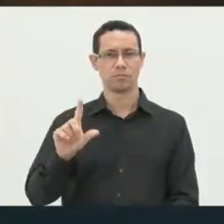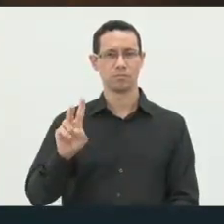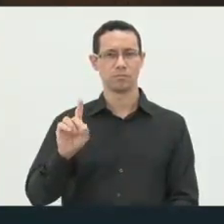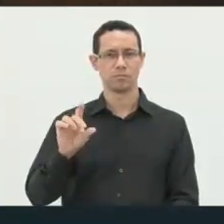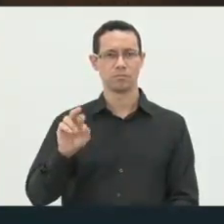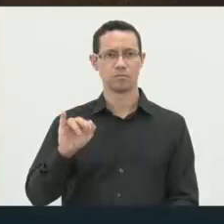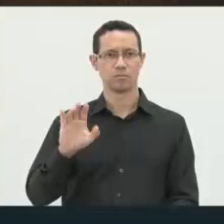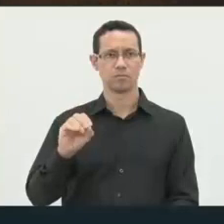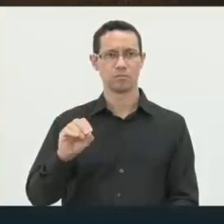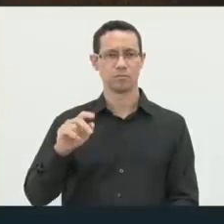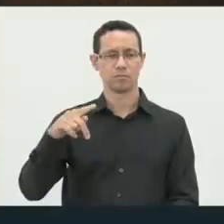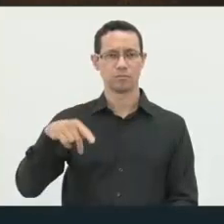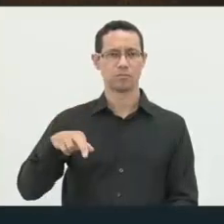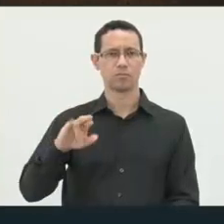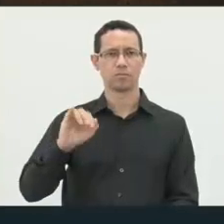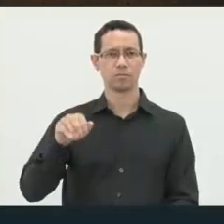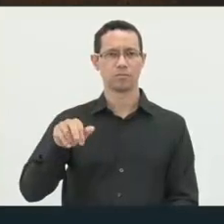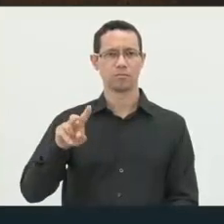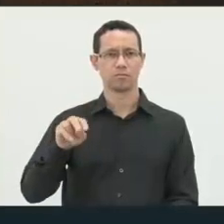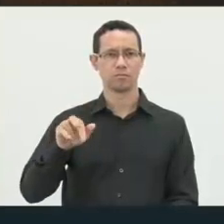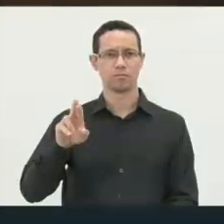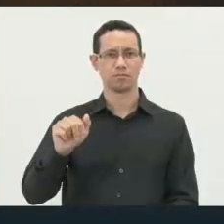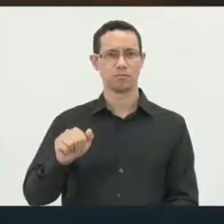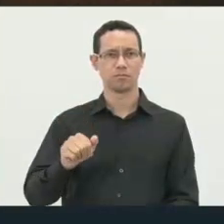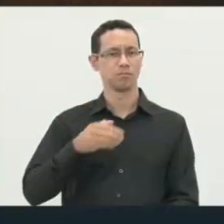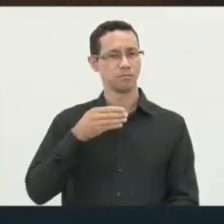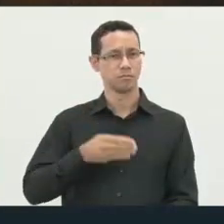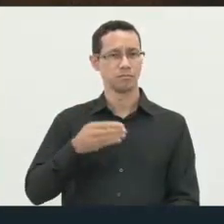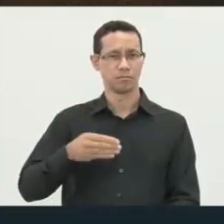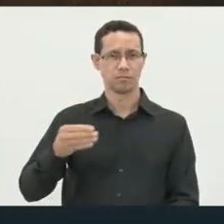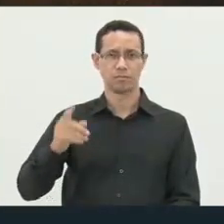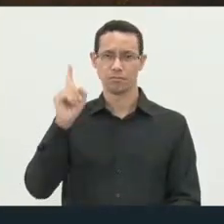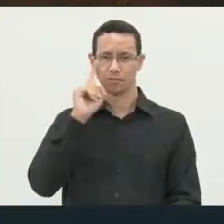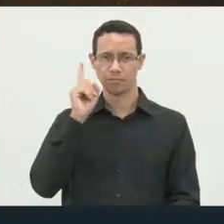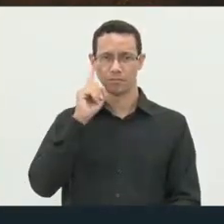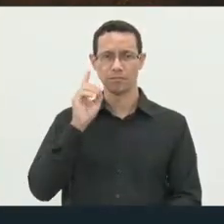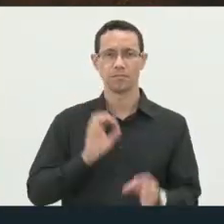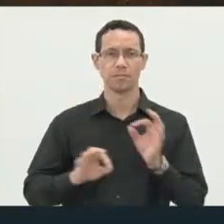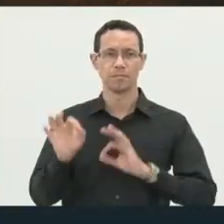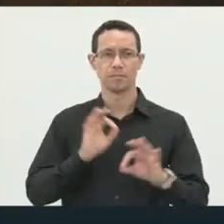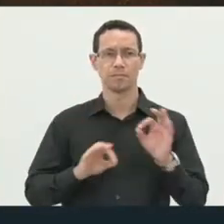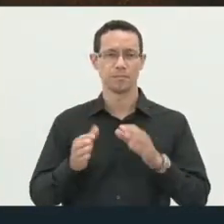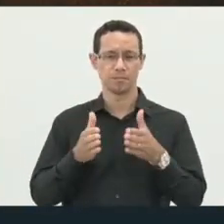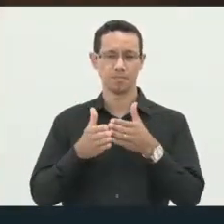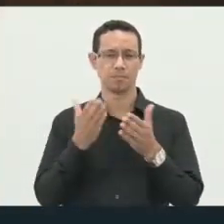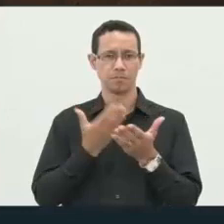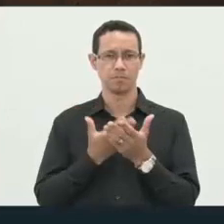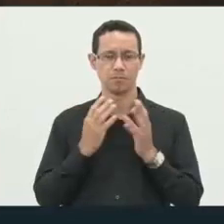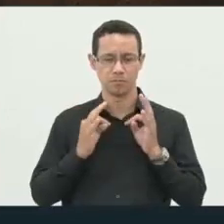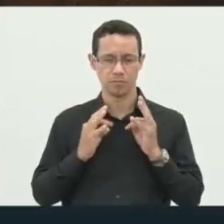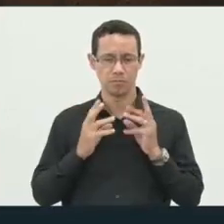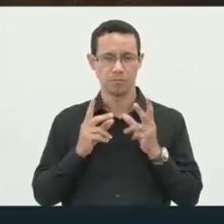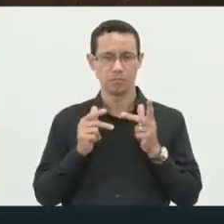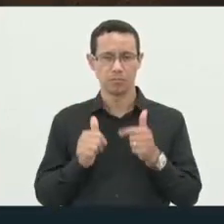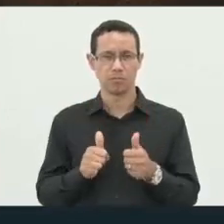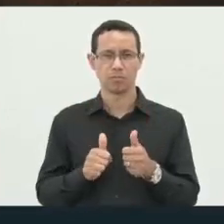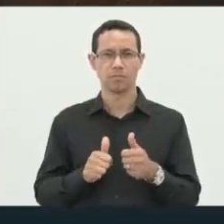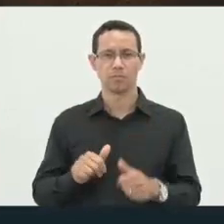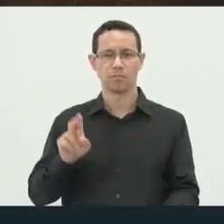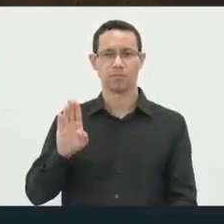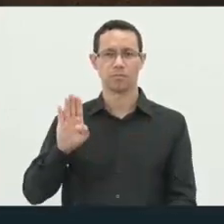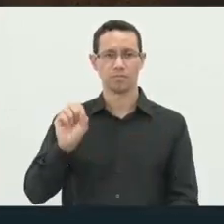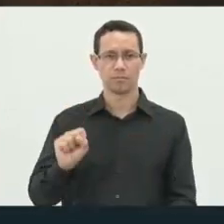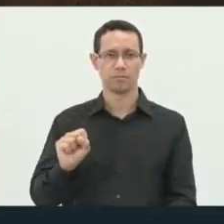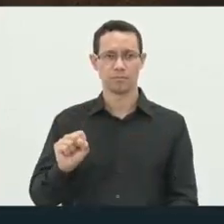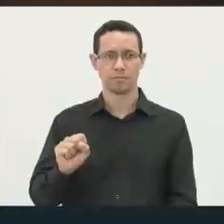Ou seja no decorrer agora dos próximos dias a gente tá preparando uma série de requerimentos para todas as UBS né querendo saber sobre a questão